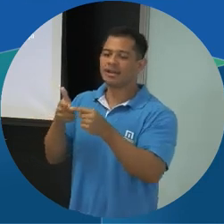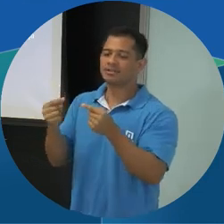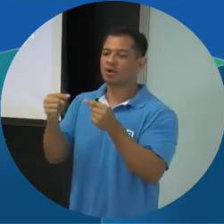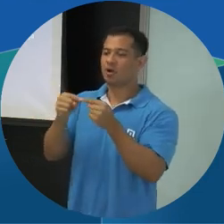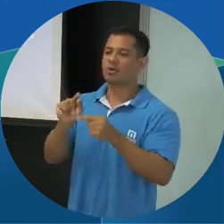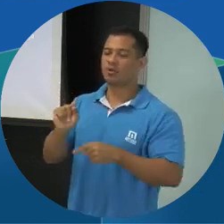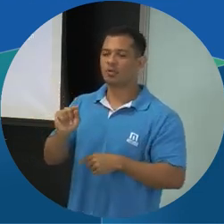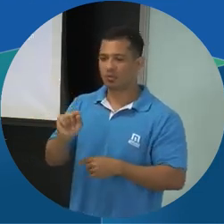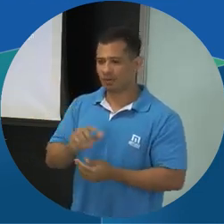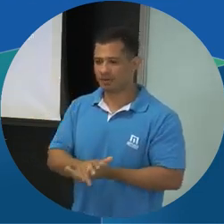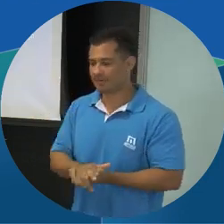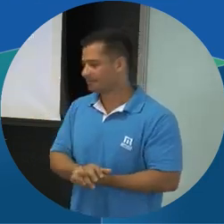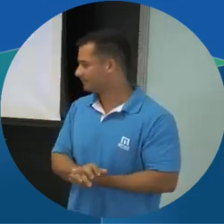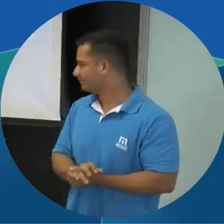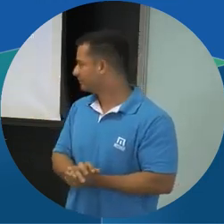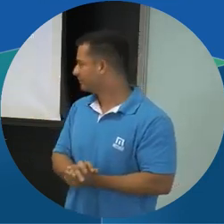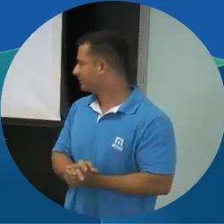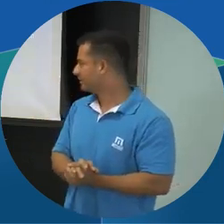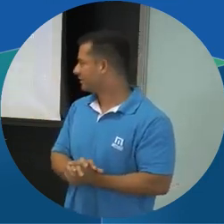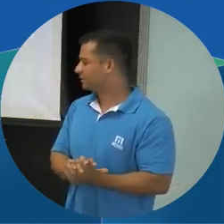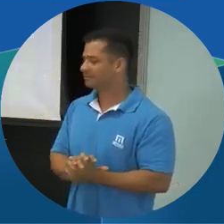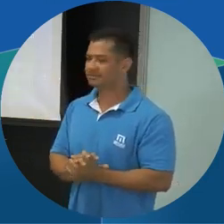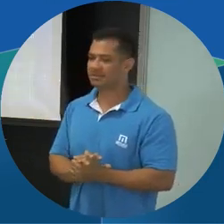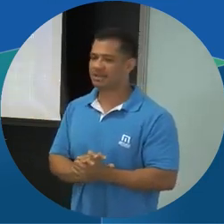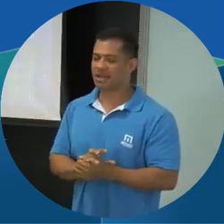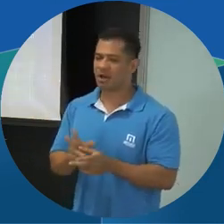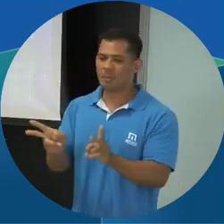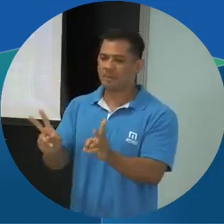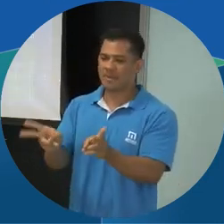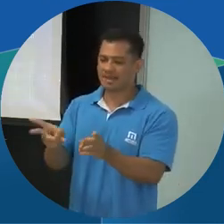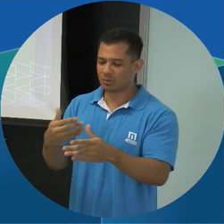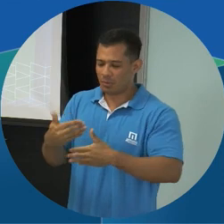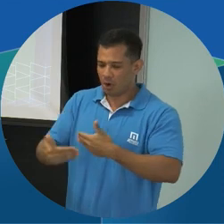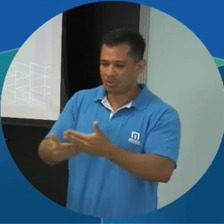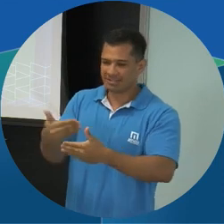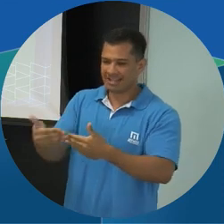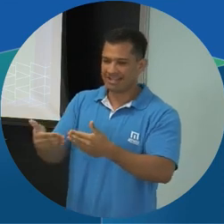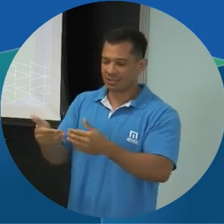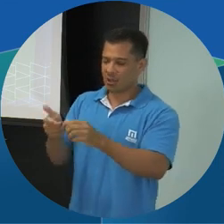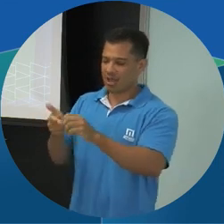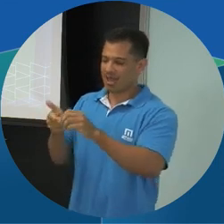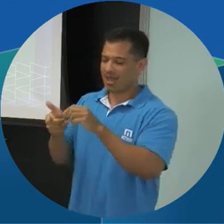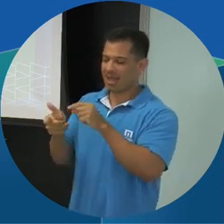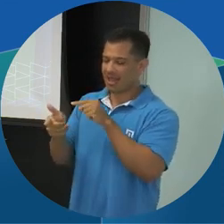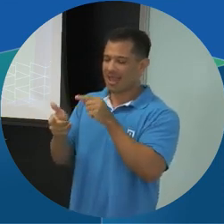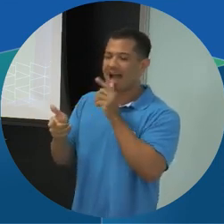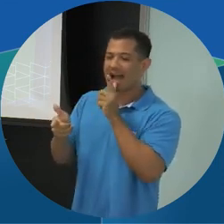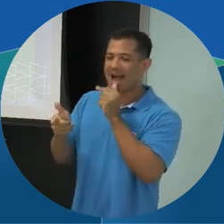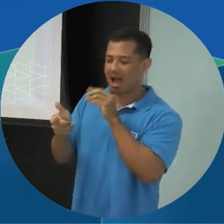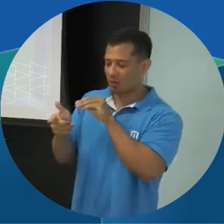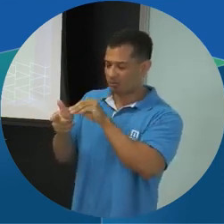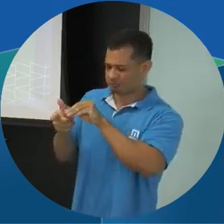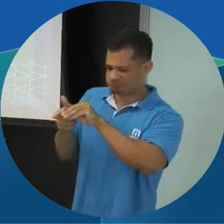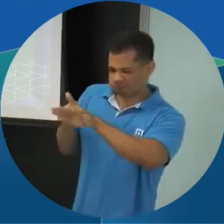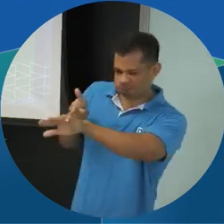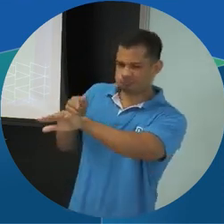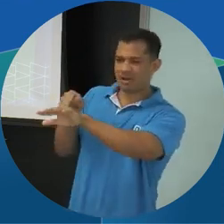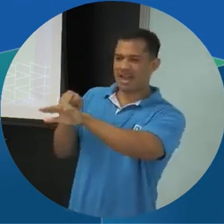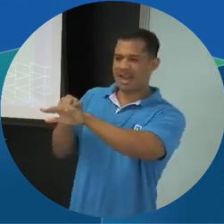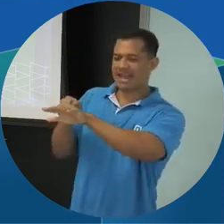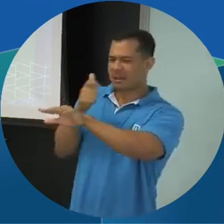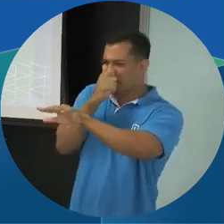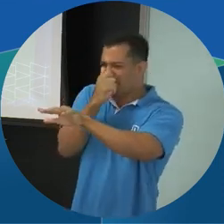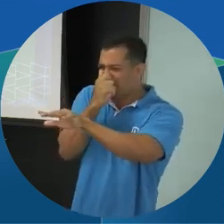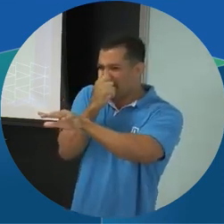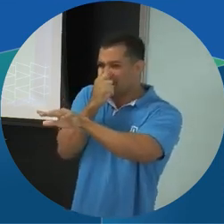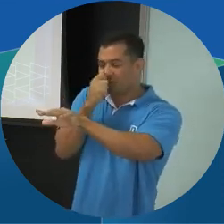né, no mesmo processo de bombeamento de água a ultra alta pressão, tá? Para